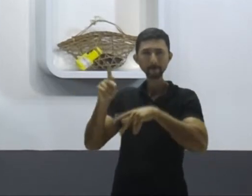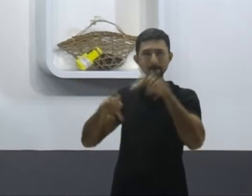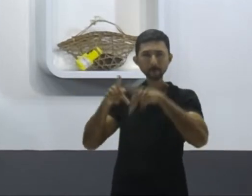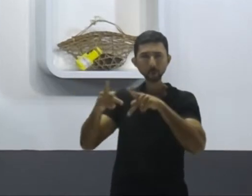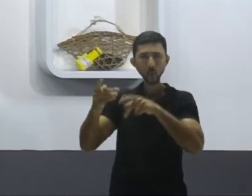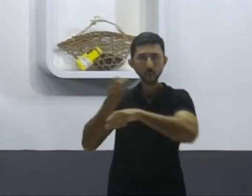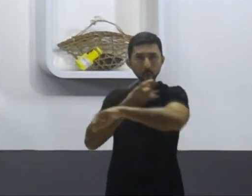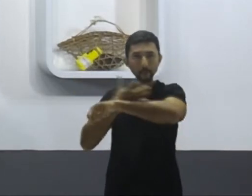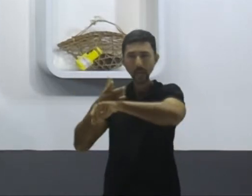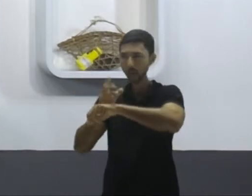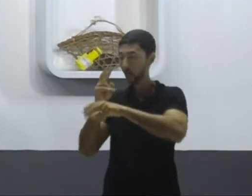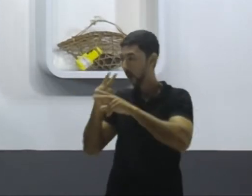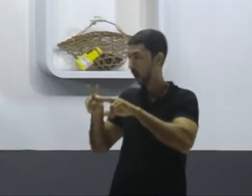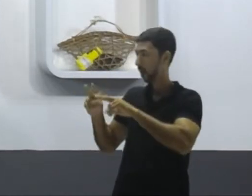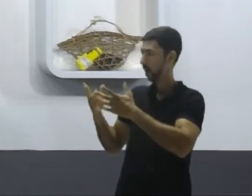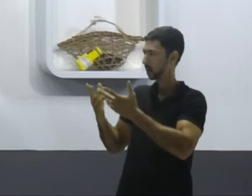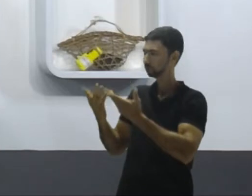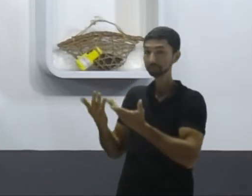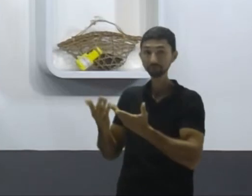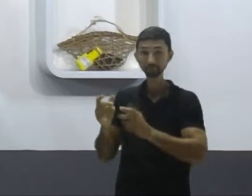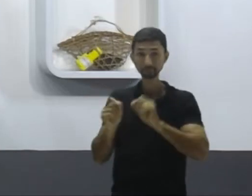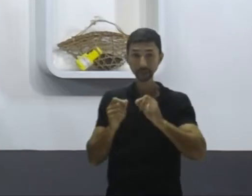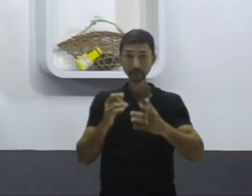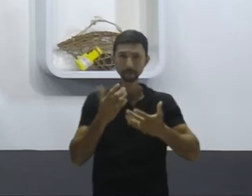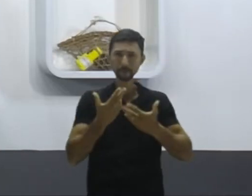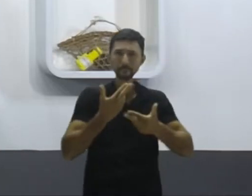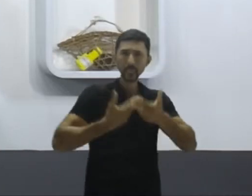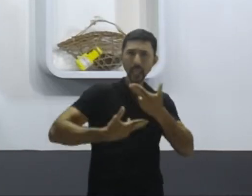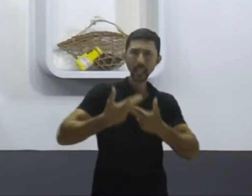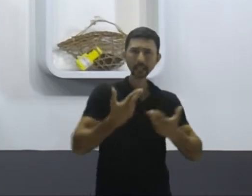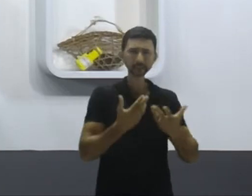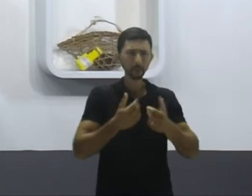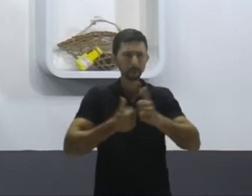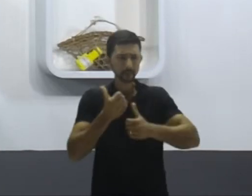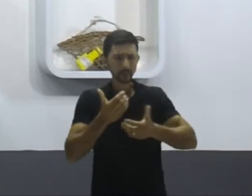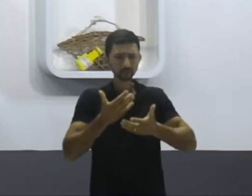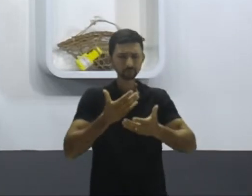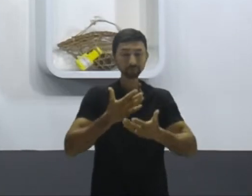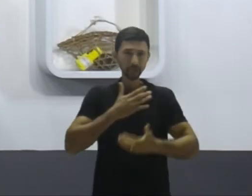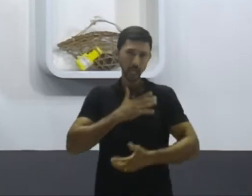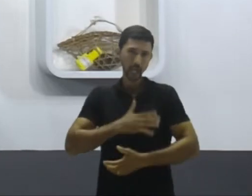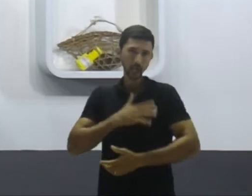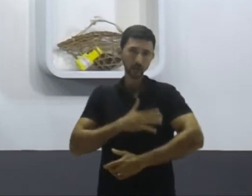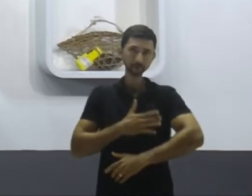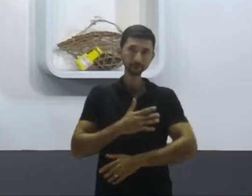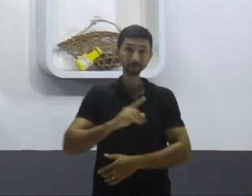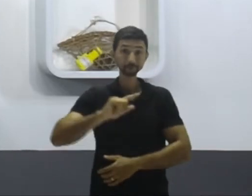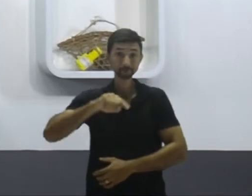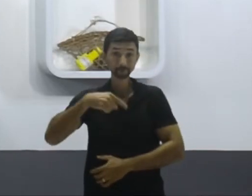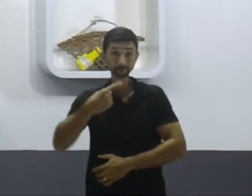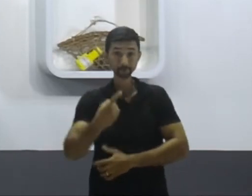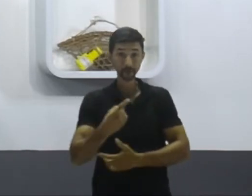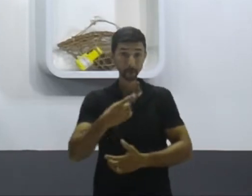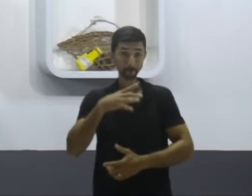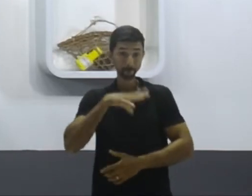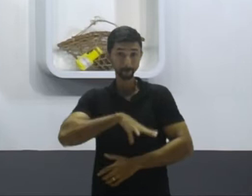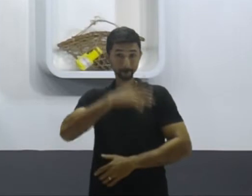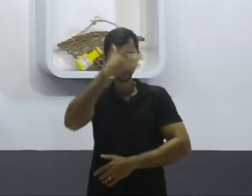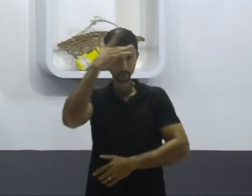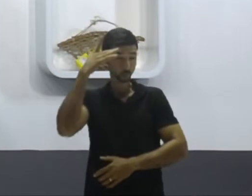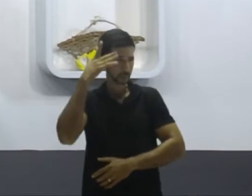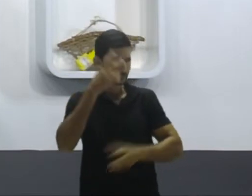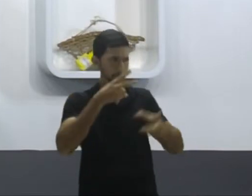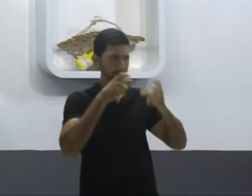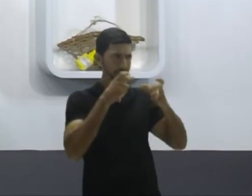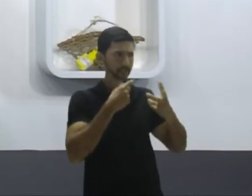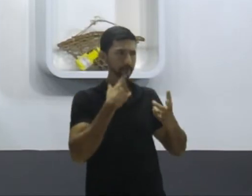Então, inicialmente, essa relação ela foi relativamente amistosa. Mas logo os portugueses perceberam que